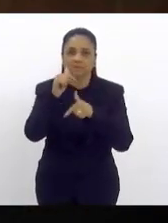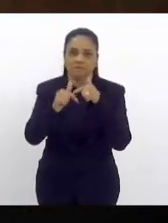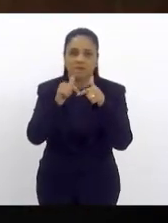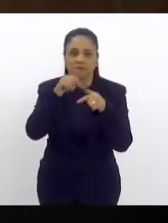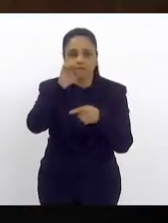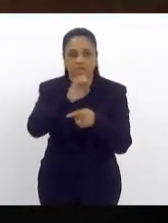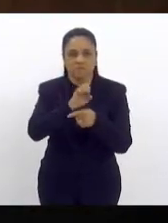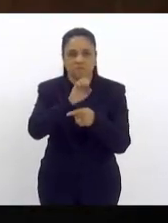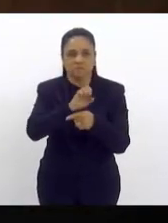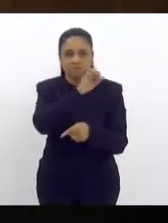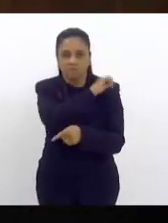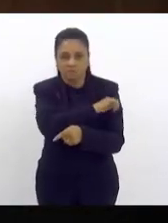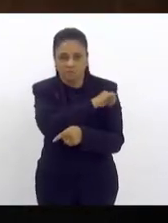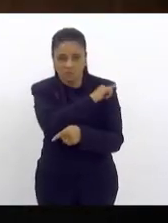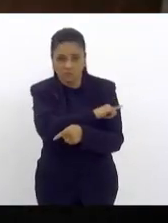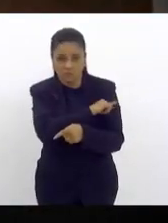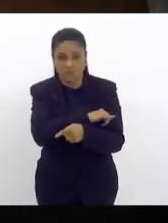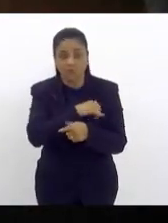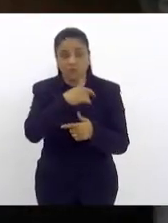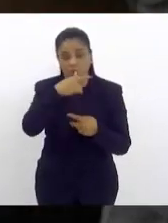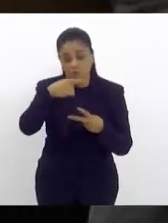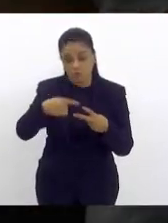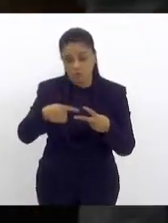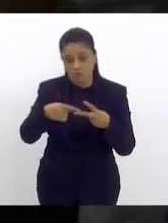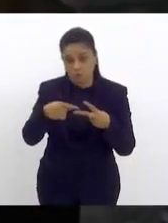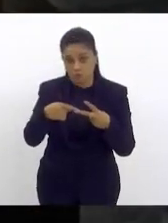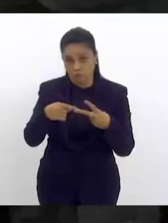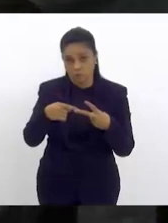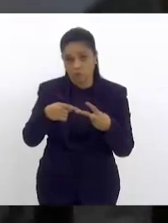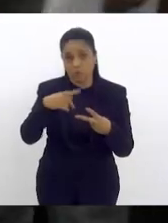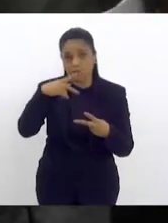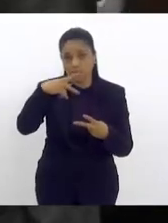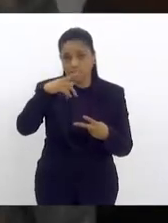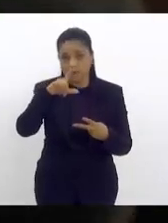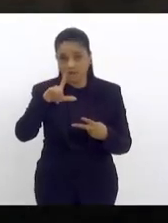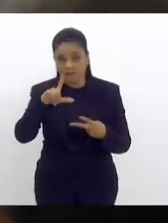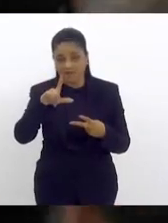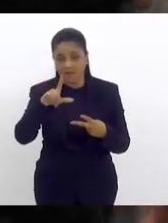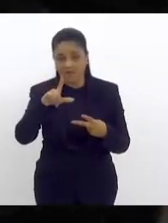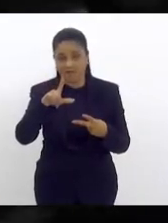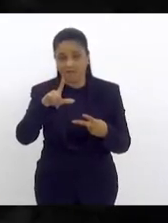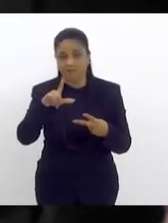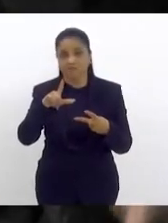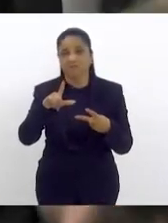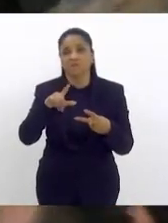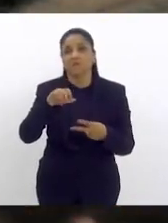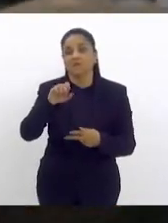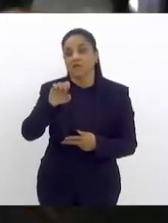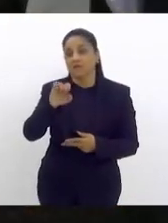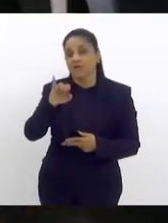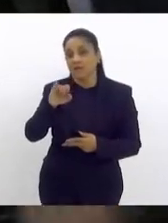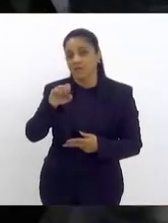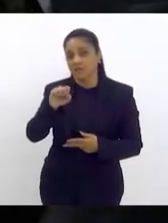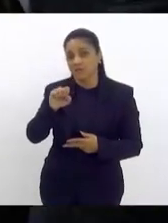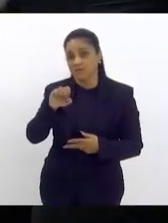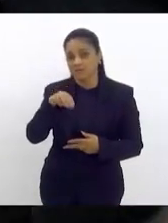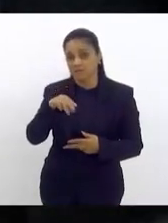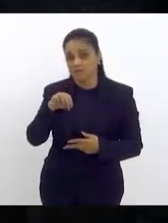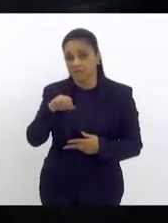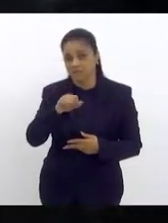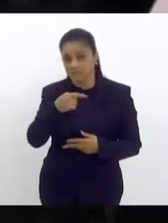um segundo PL sobre o tema da reinserção Então são encontradas essas pessoas